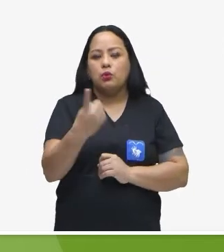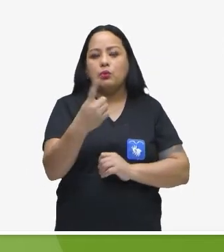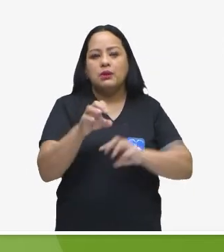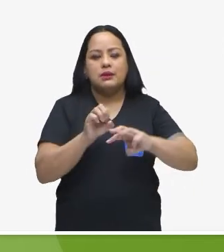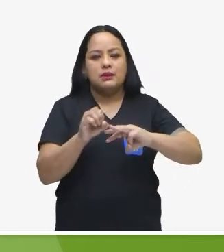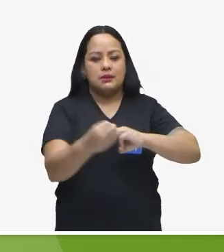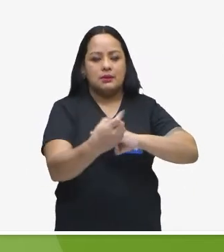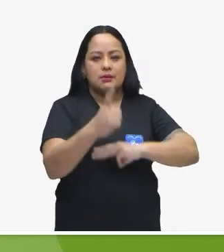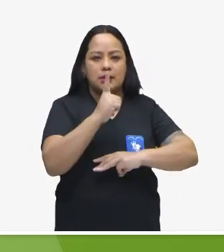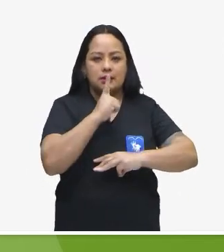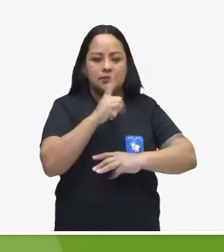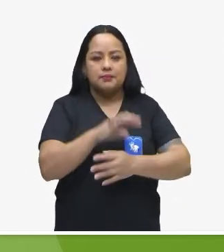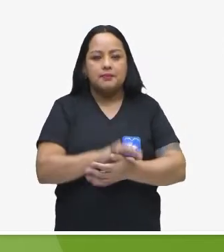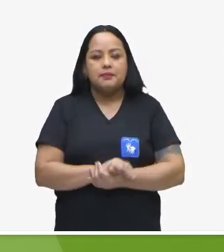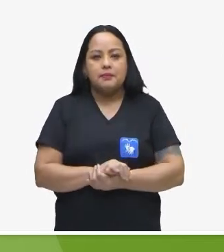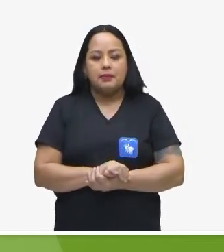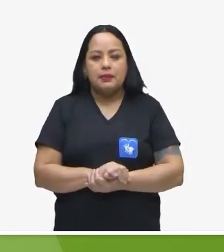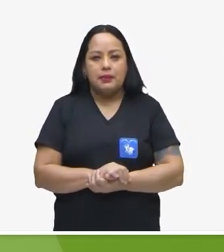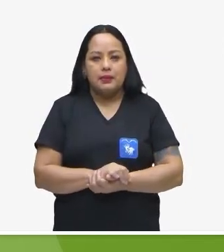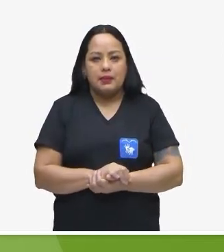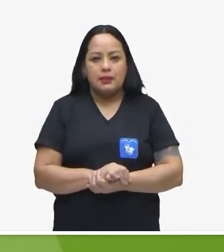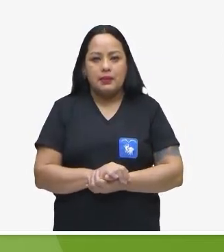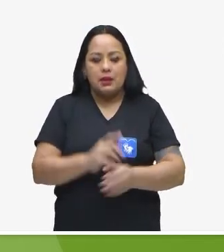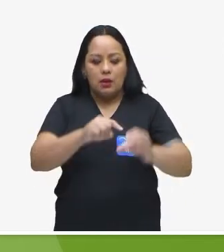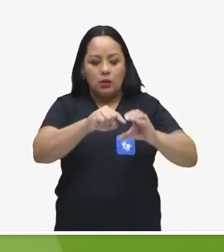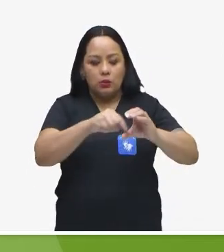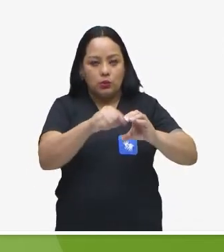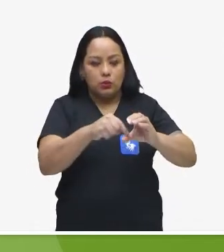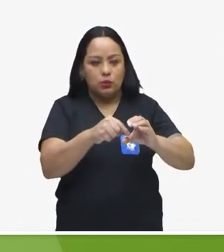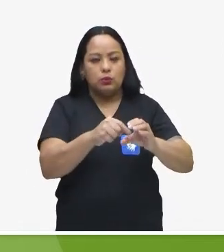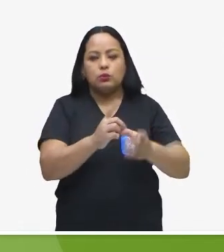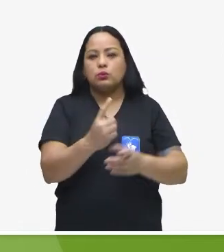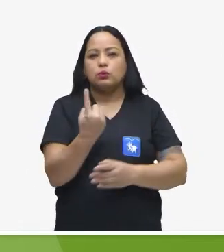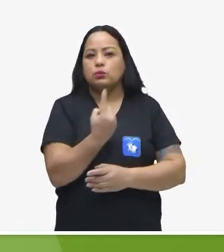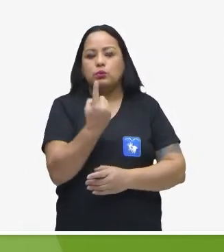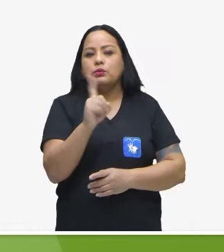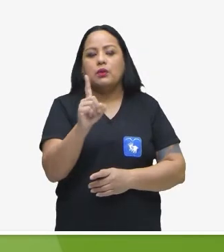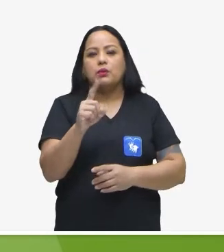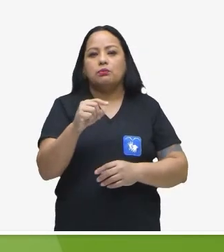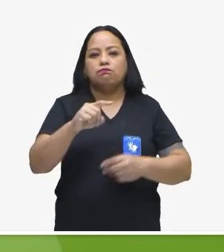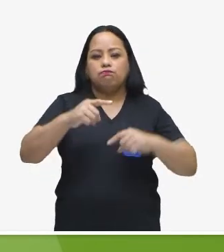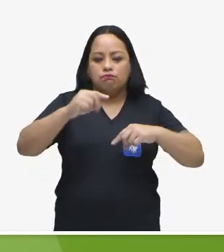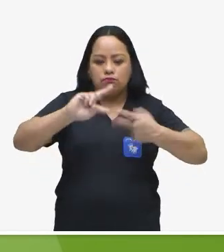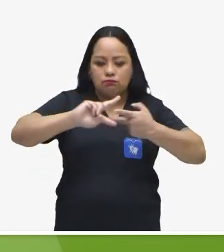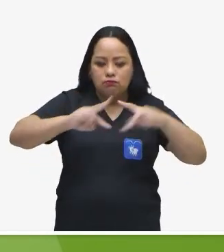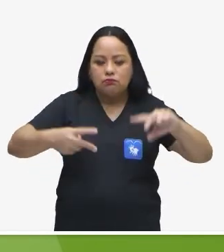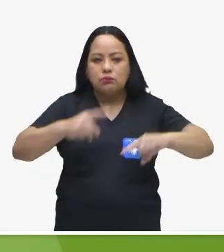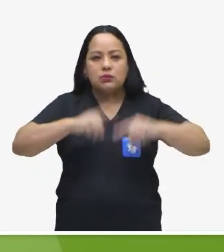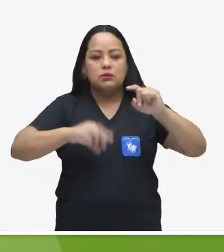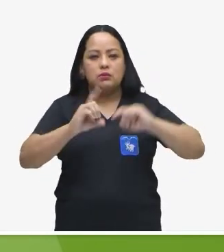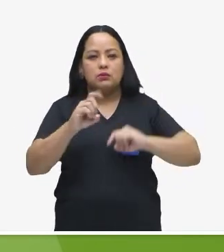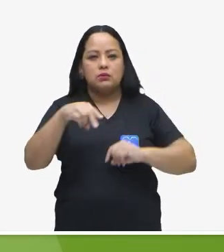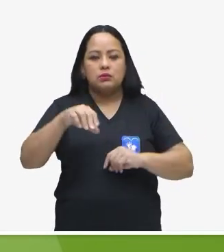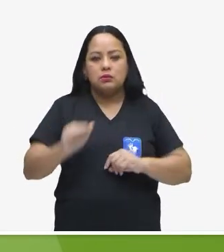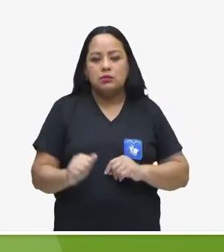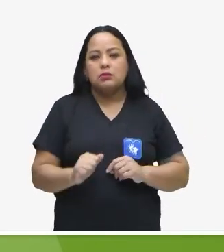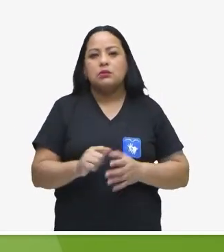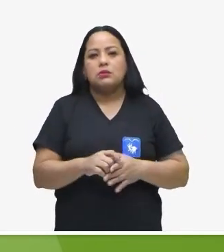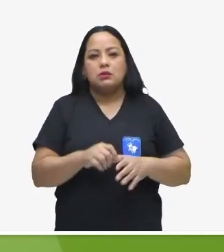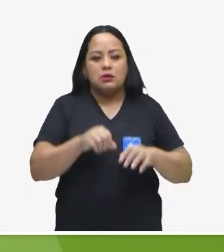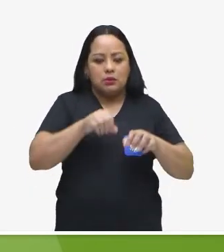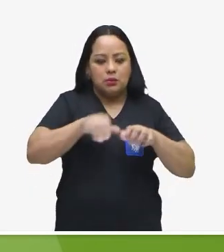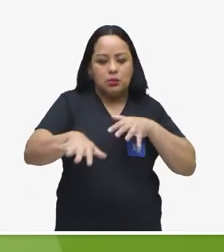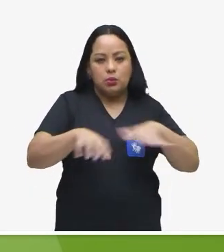única célula, o seu núcleo não é individualizado, o seu material genético, que é o DNA, fica ali espalhado por